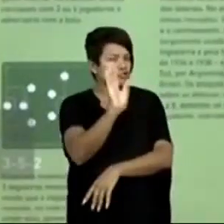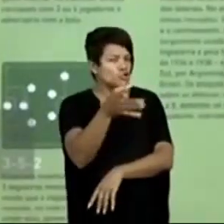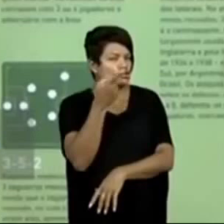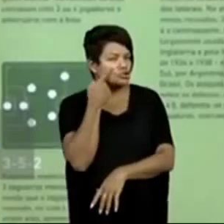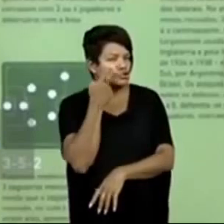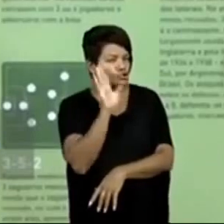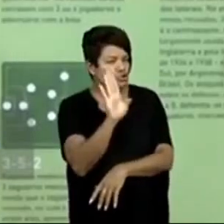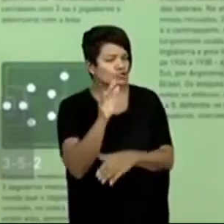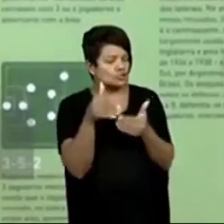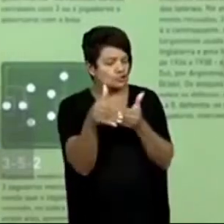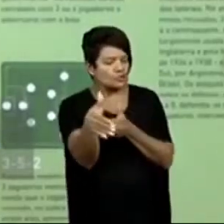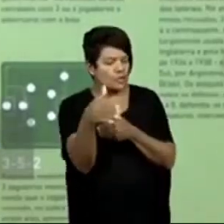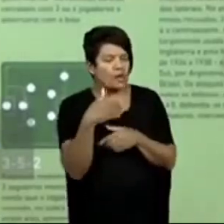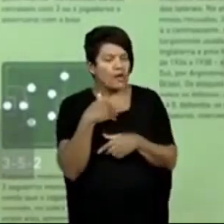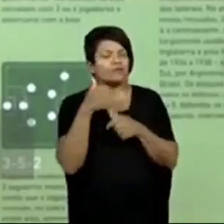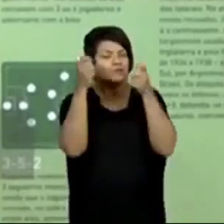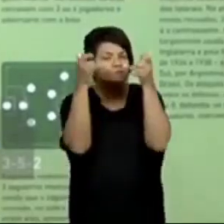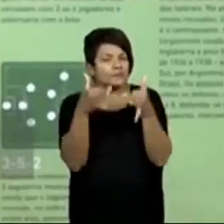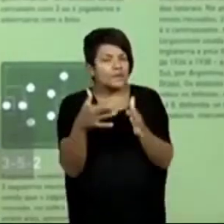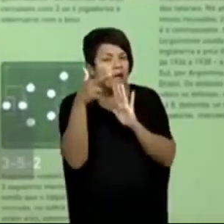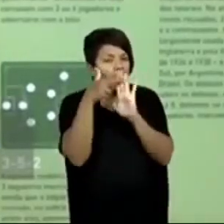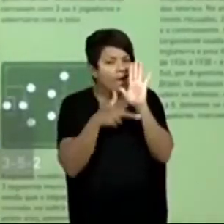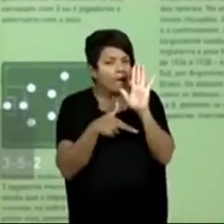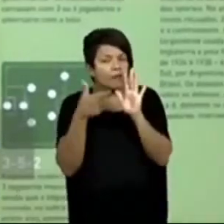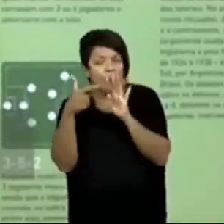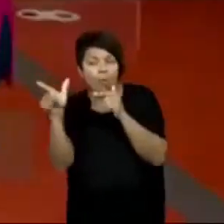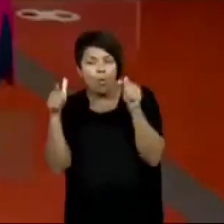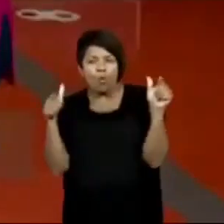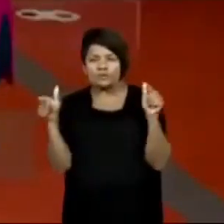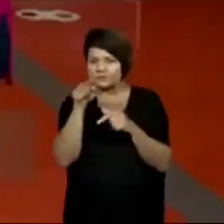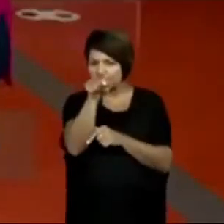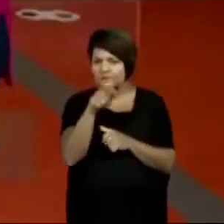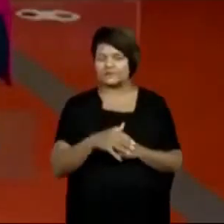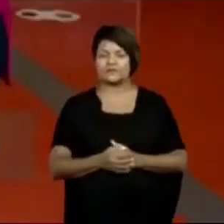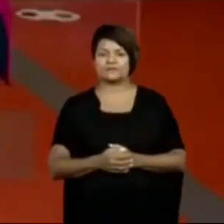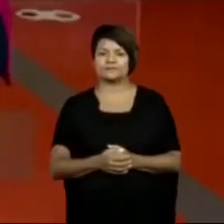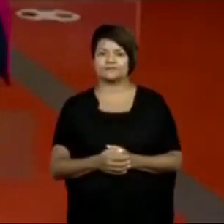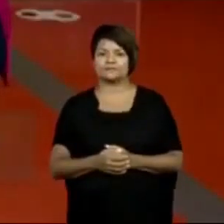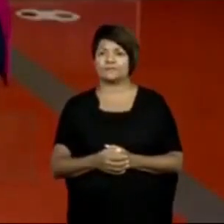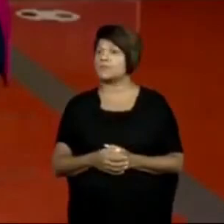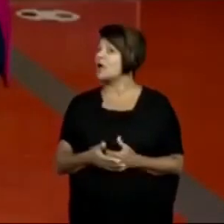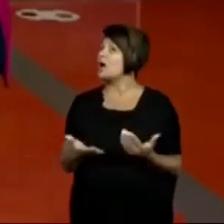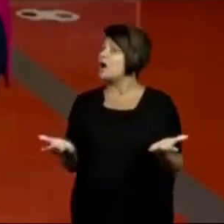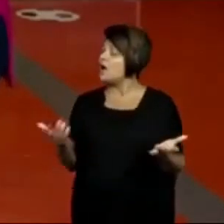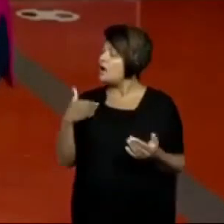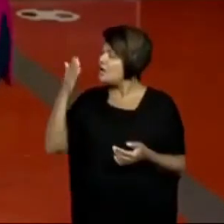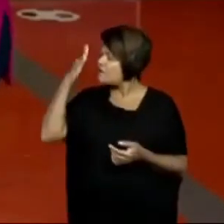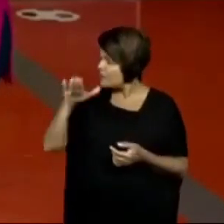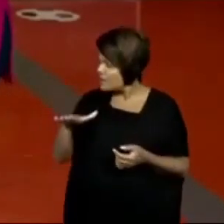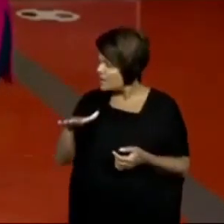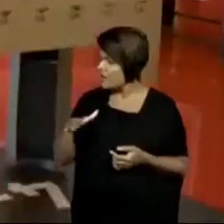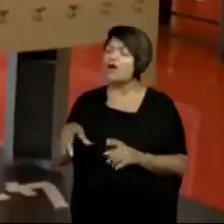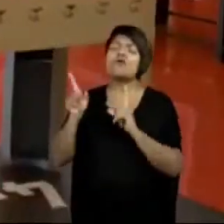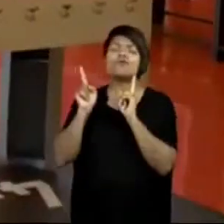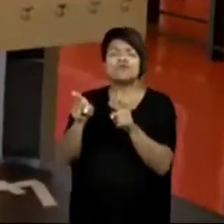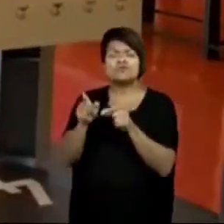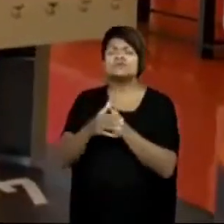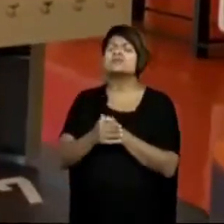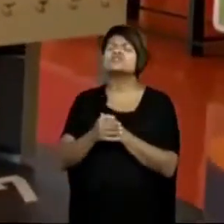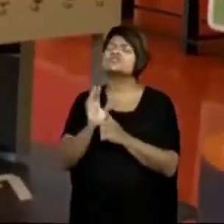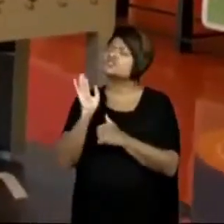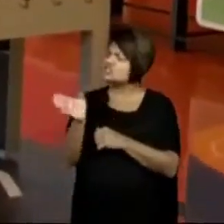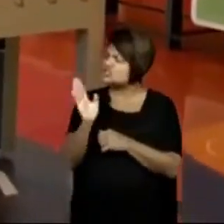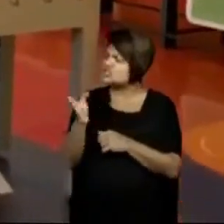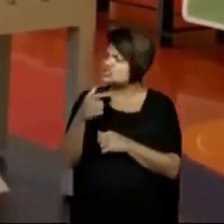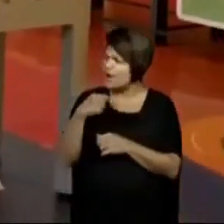vamos falar um pouco das outras regras para vocês. Fran, você já observou as mesas de